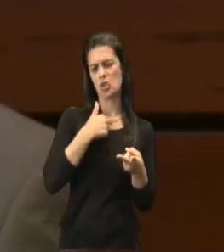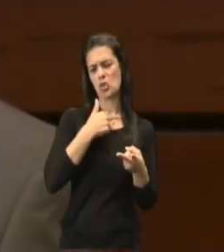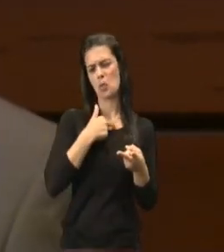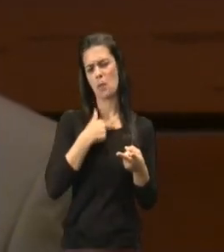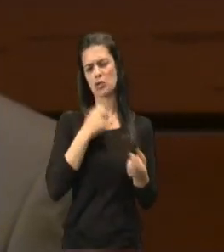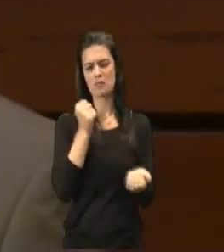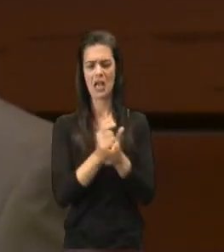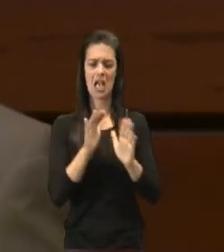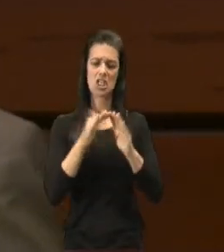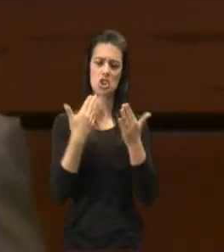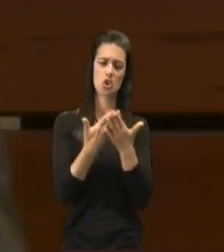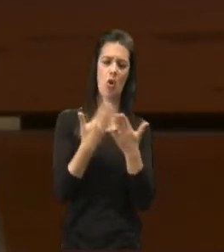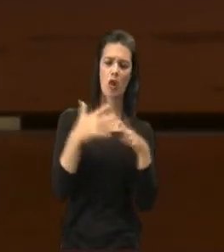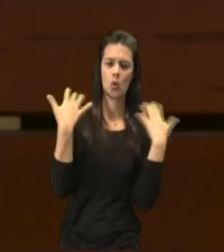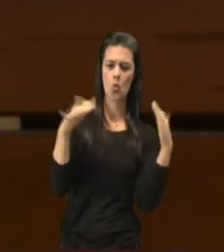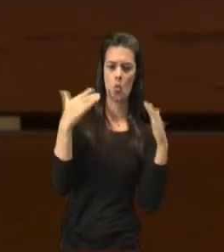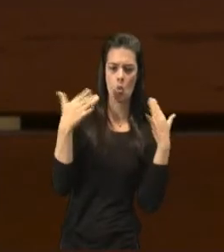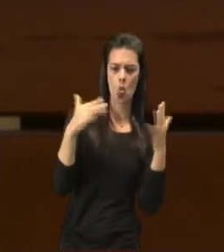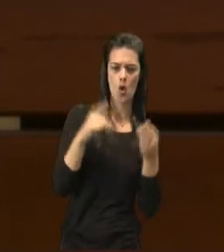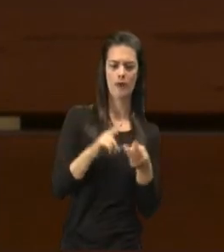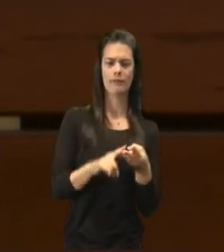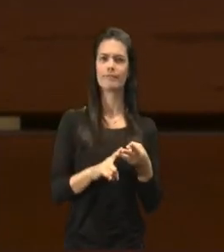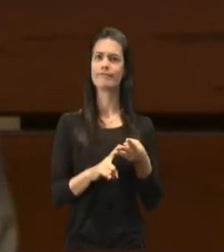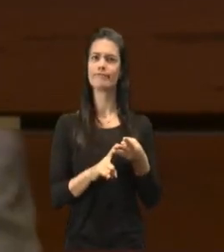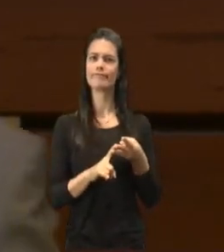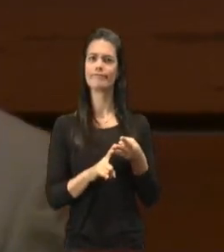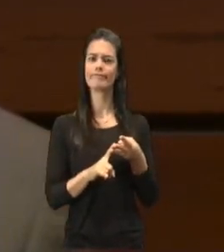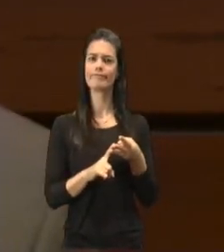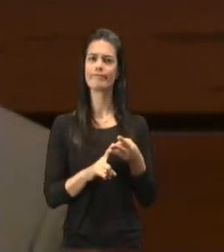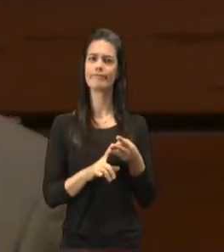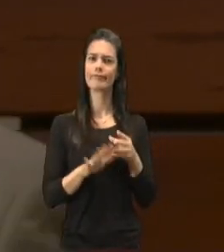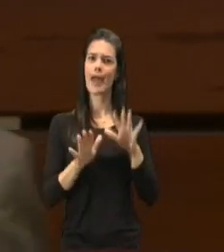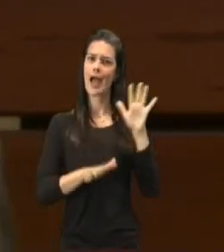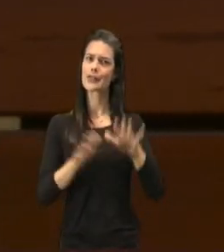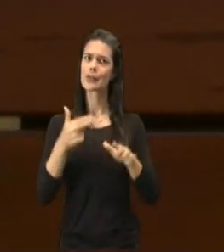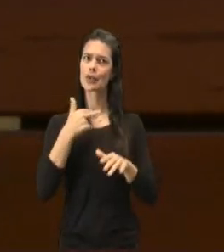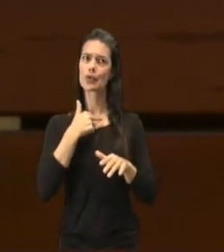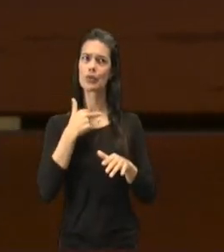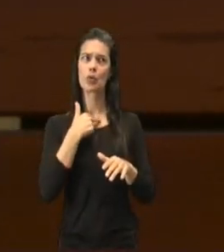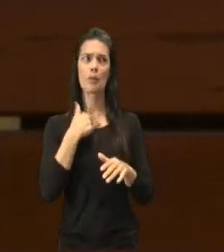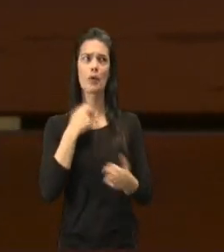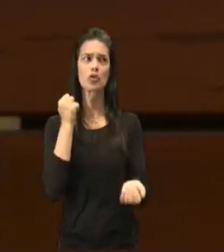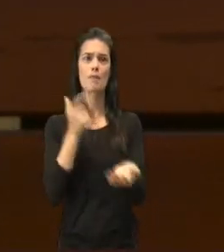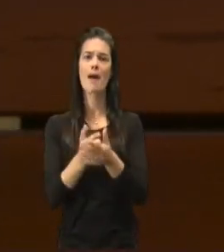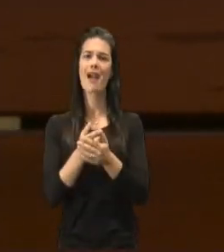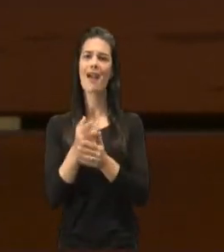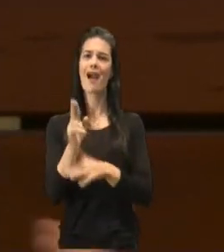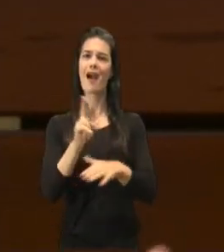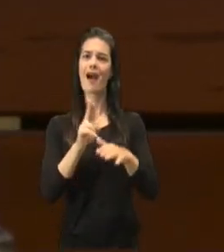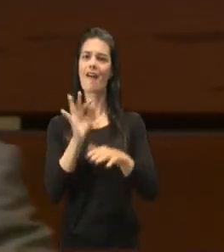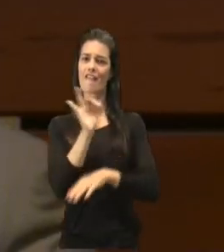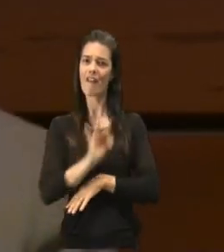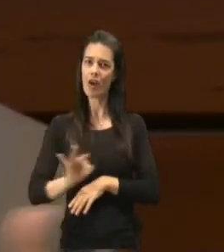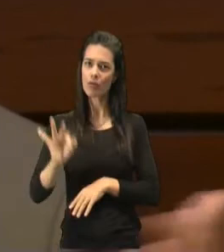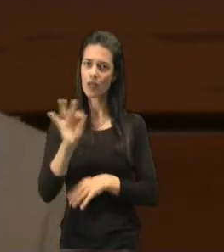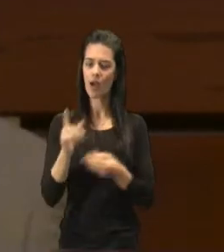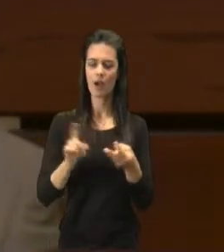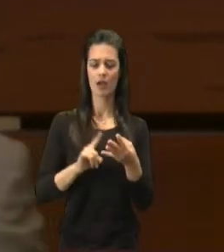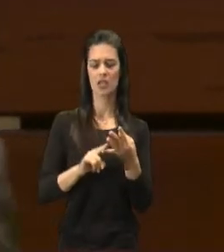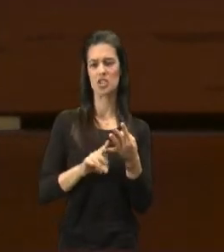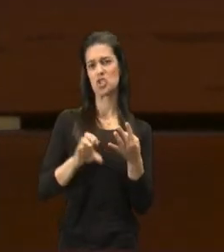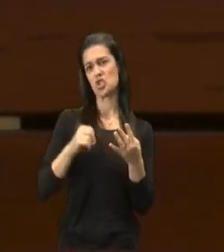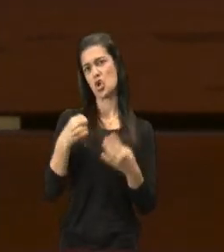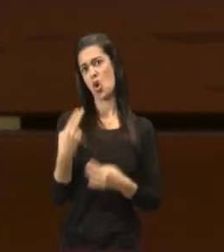escola. Você pode achar que não tem condições de pagar uma faculdade, de levá-lo a um